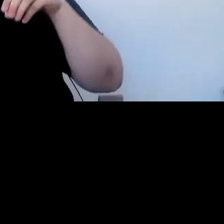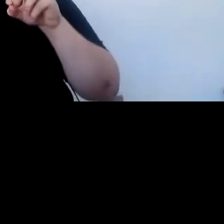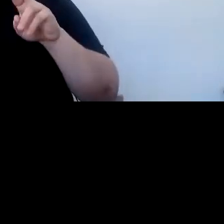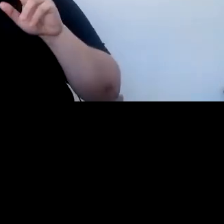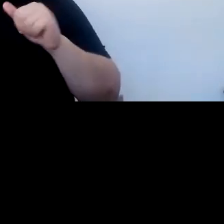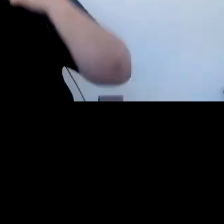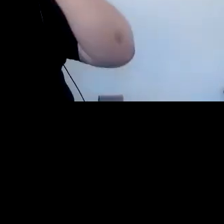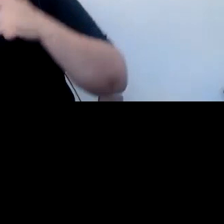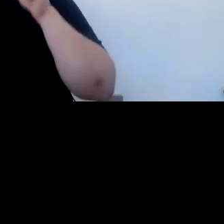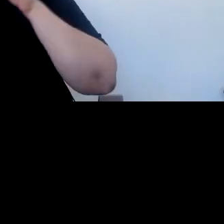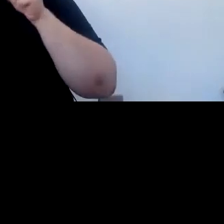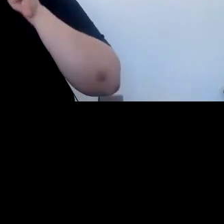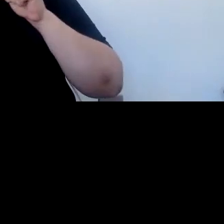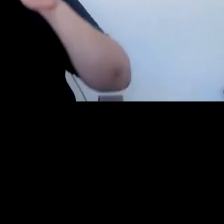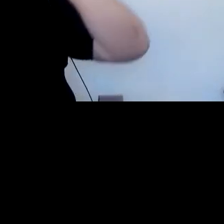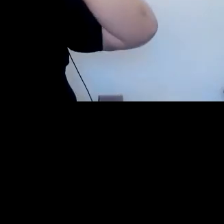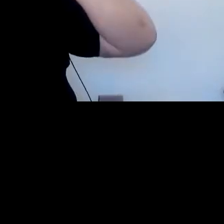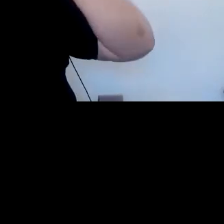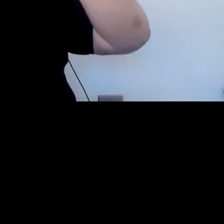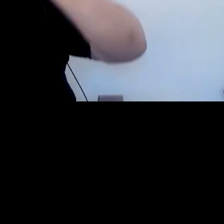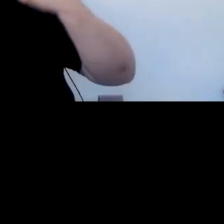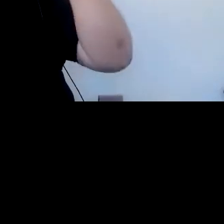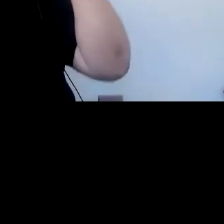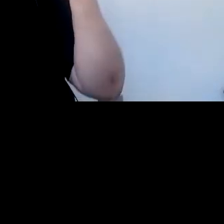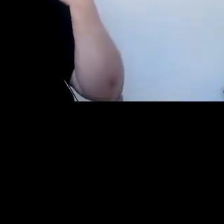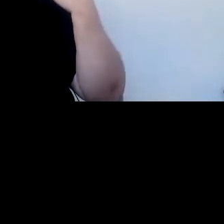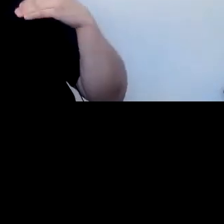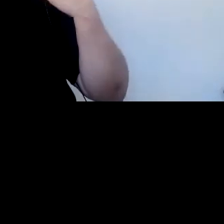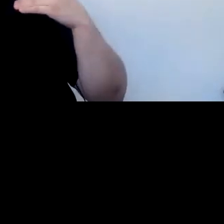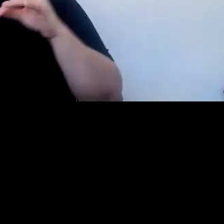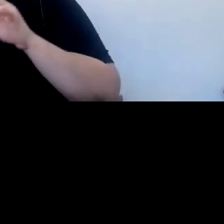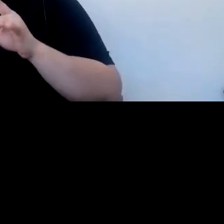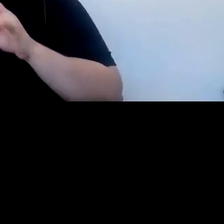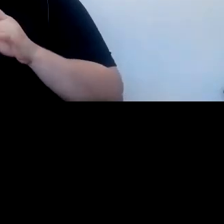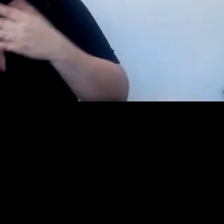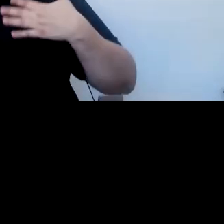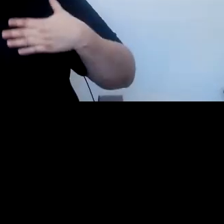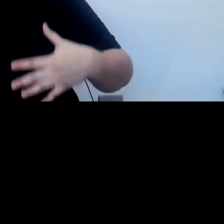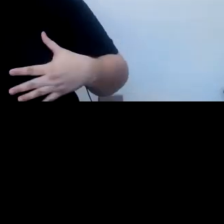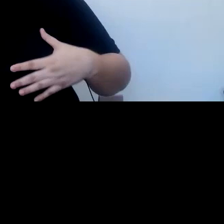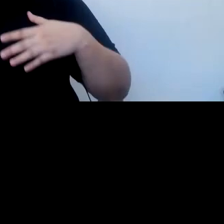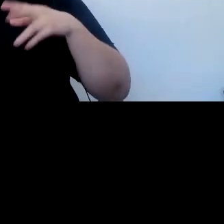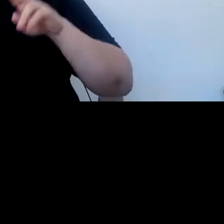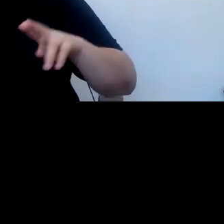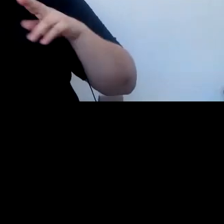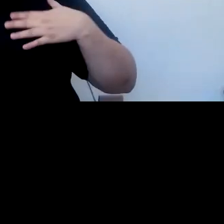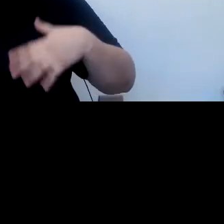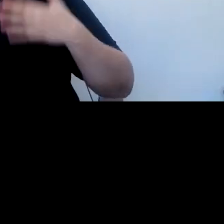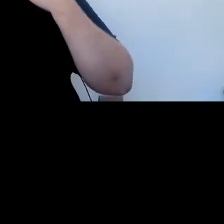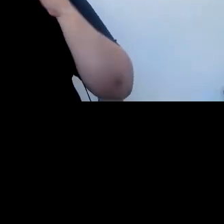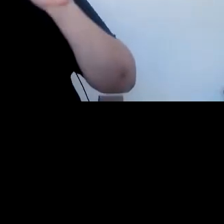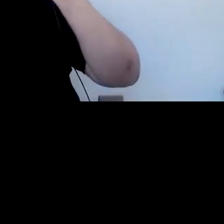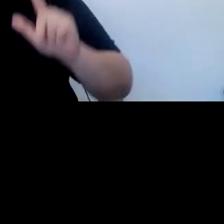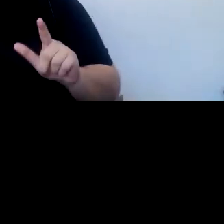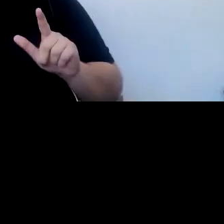cabelos pretos, lisos, na altura dos ombros. Eu estou vestindo uma blusa azul e